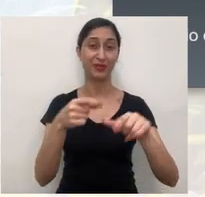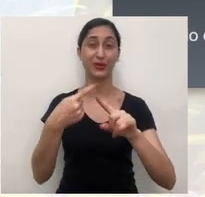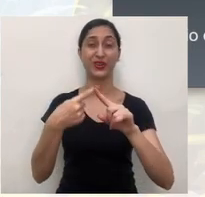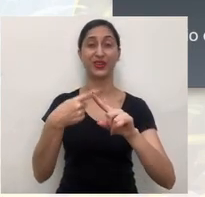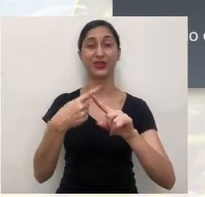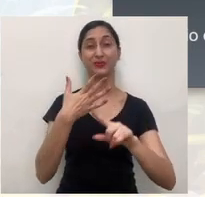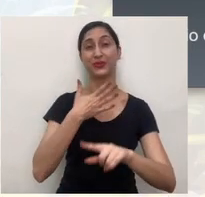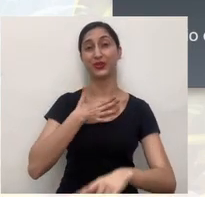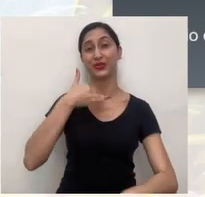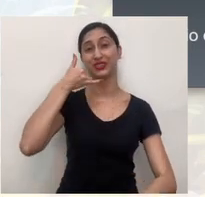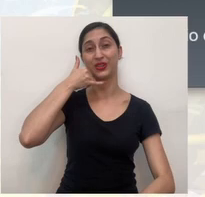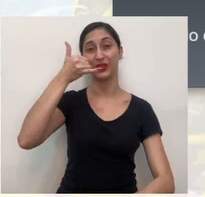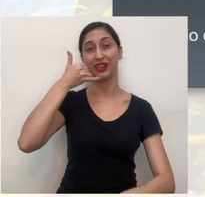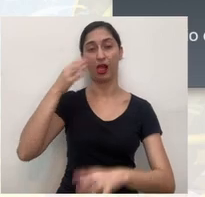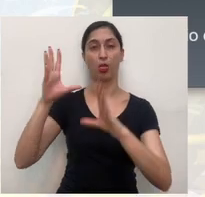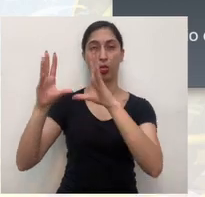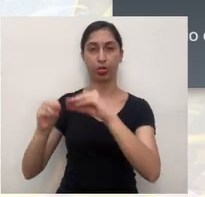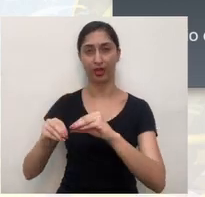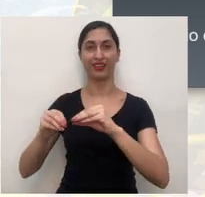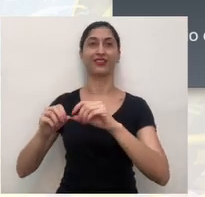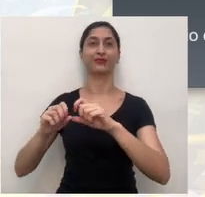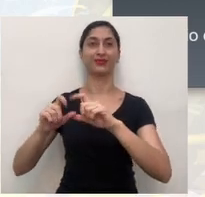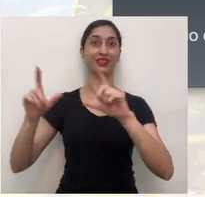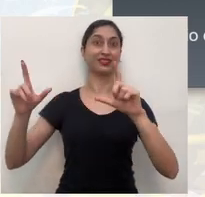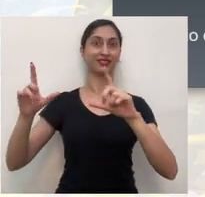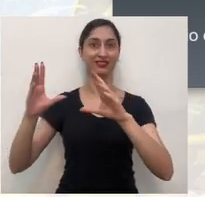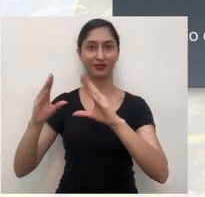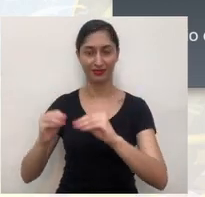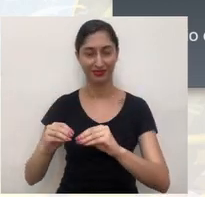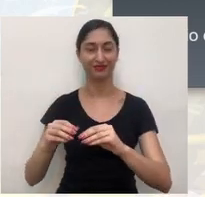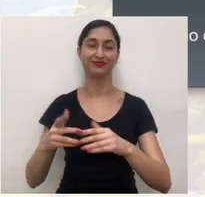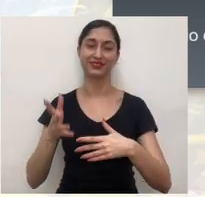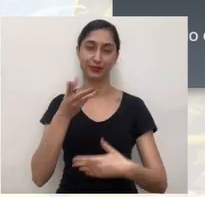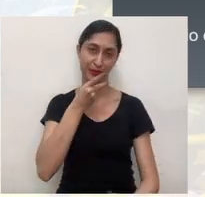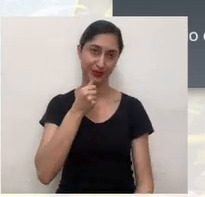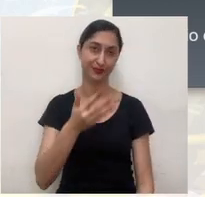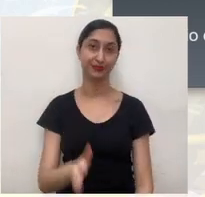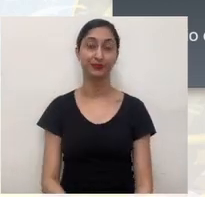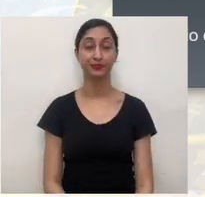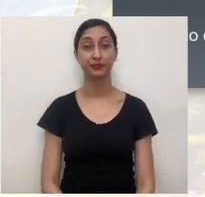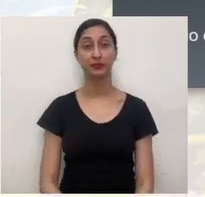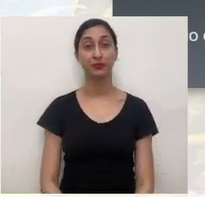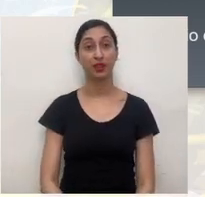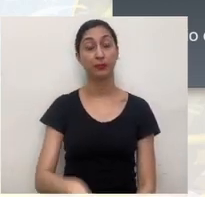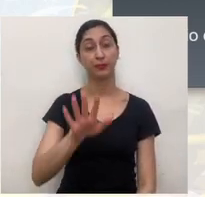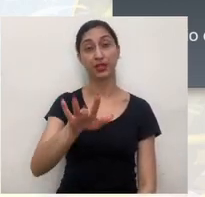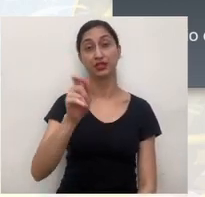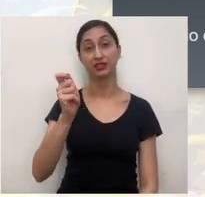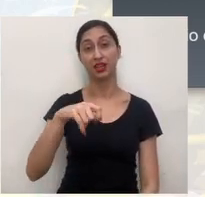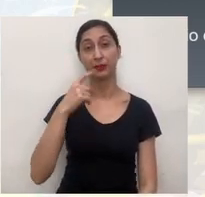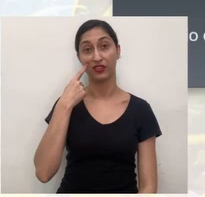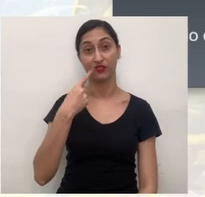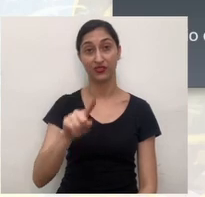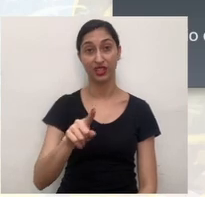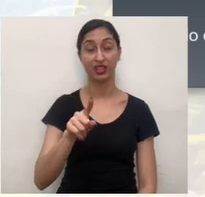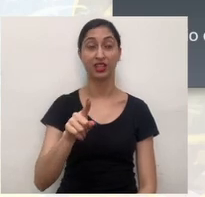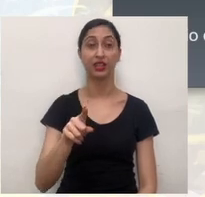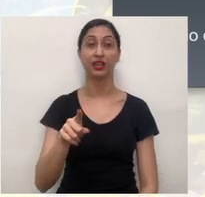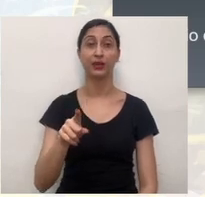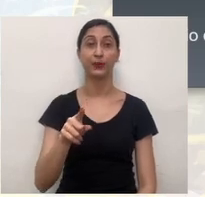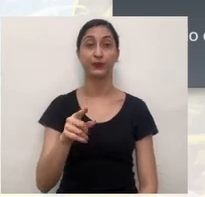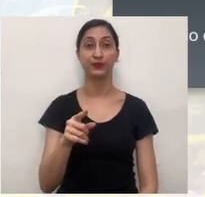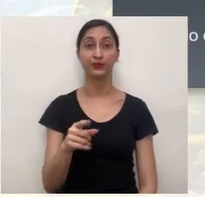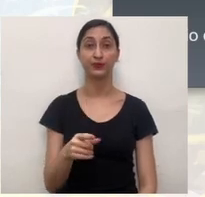tudo de novo. Mas aqui dá para ver bem a convergência ou a coincidência quase da